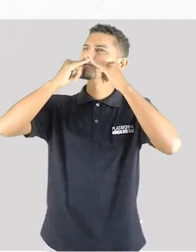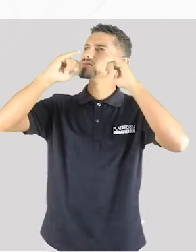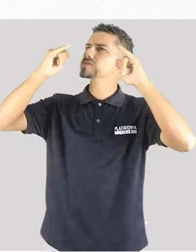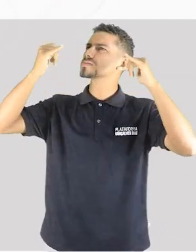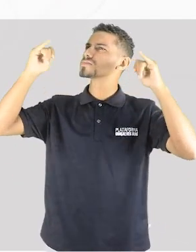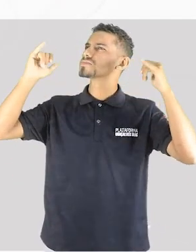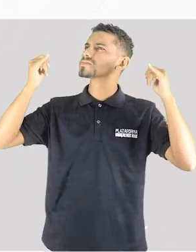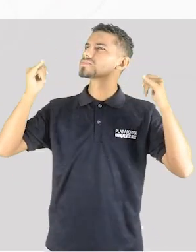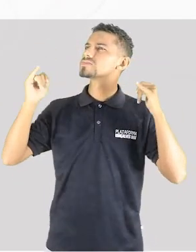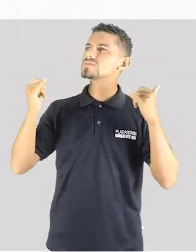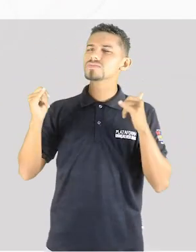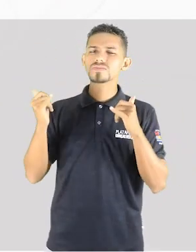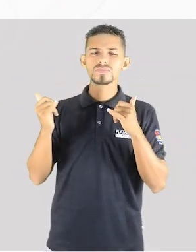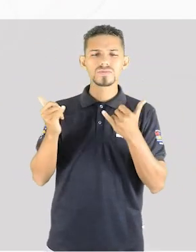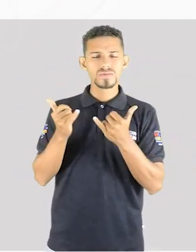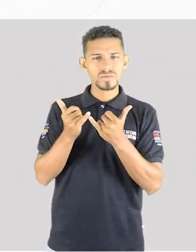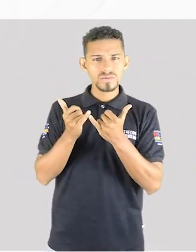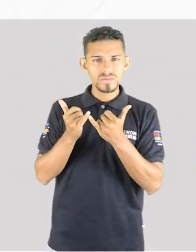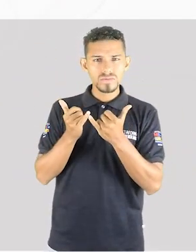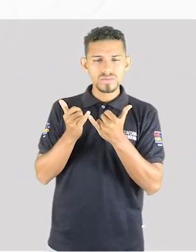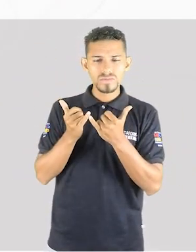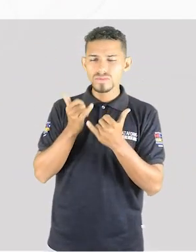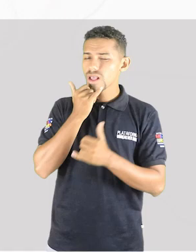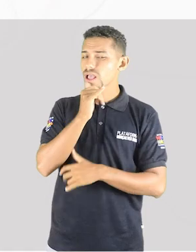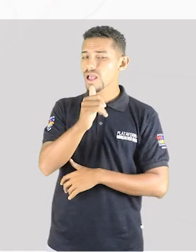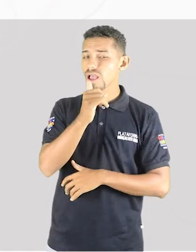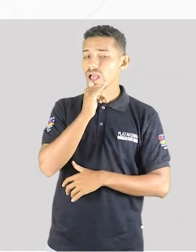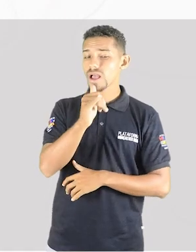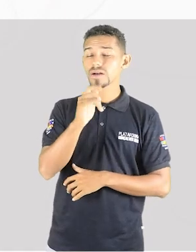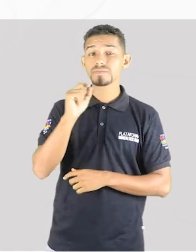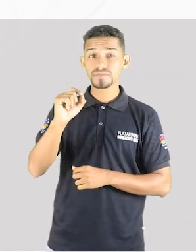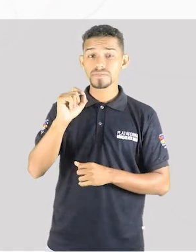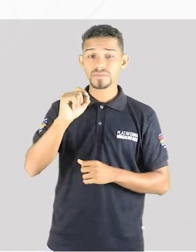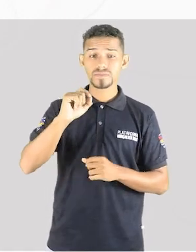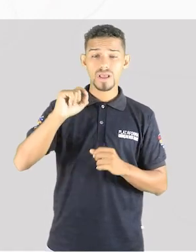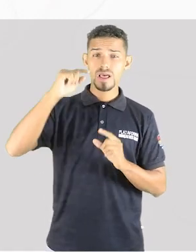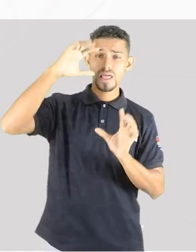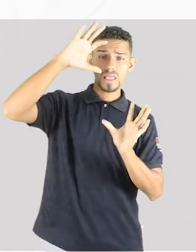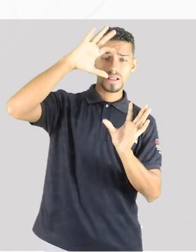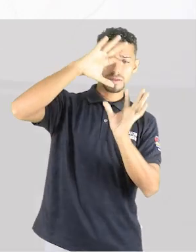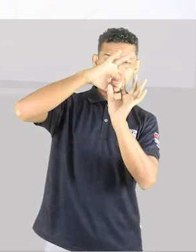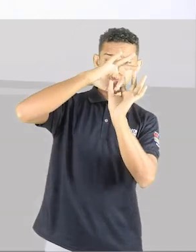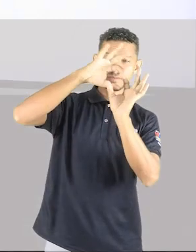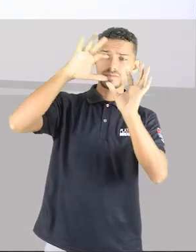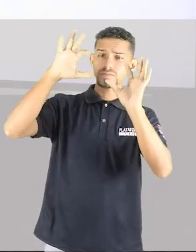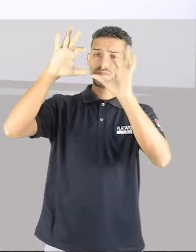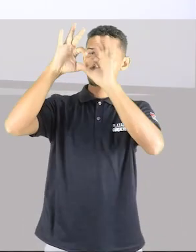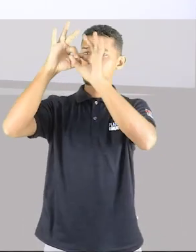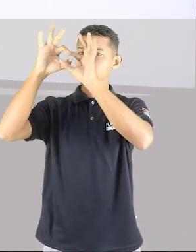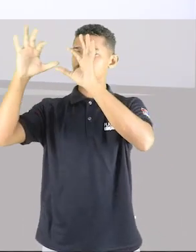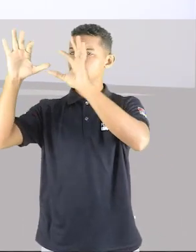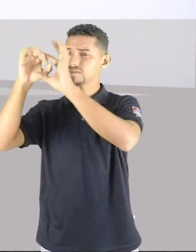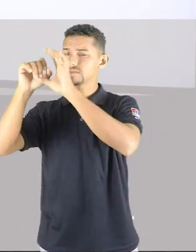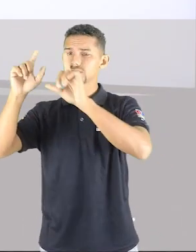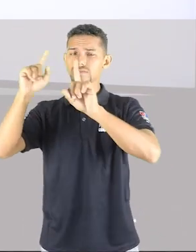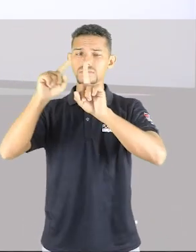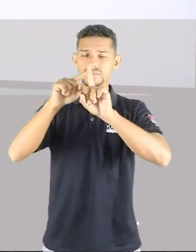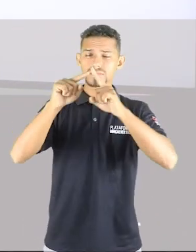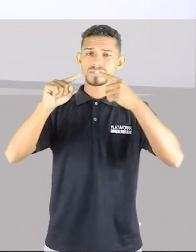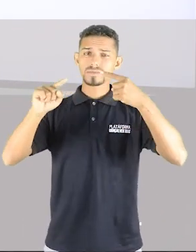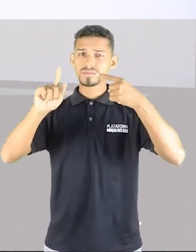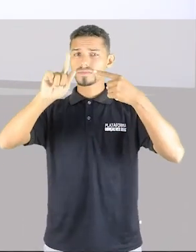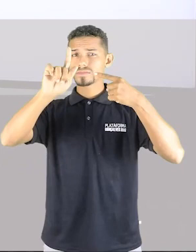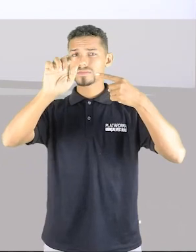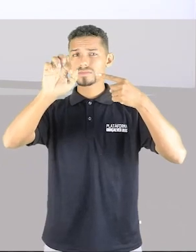elétrico em si ó circuito elétrico é uma ligação de elementos como geradores